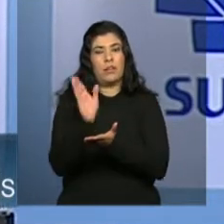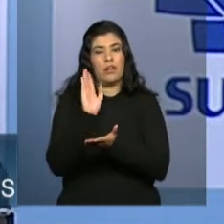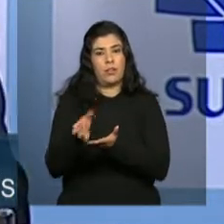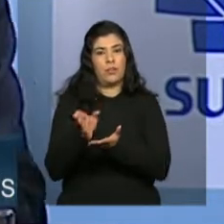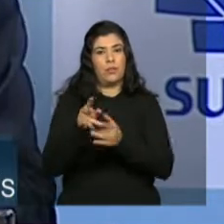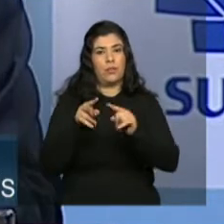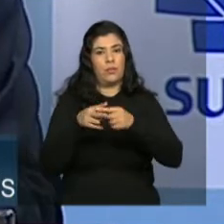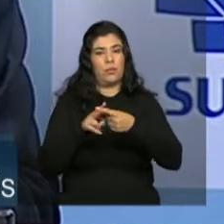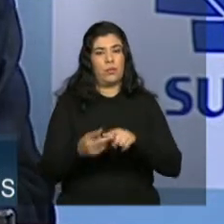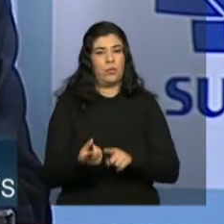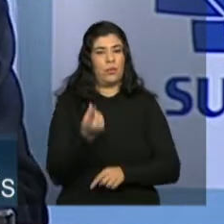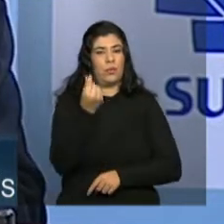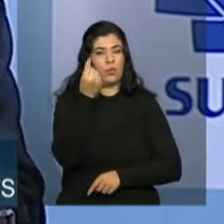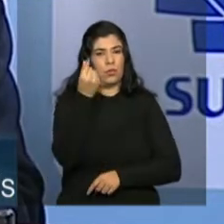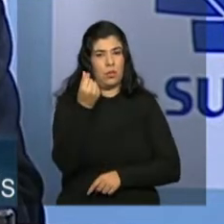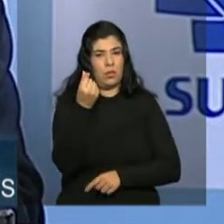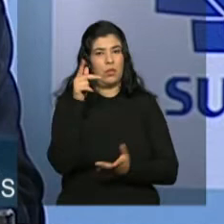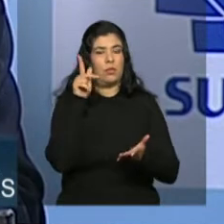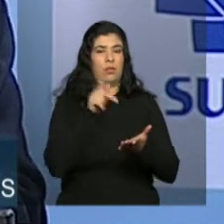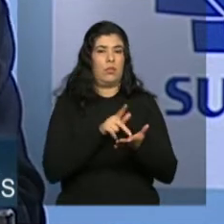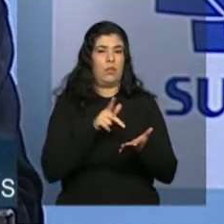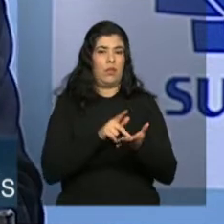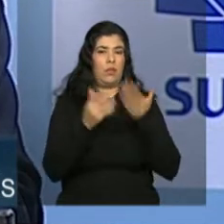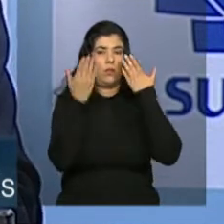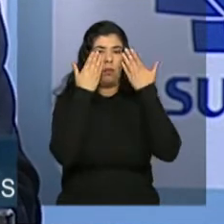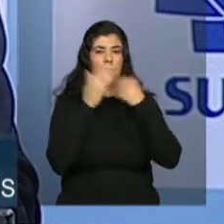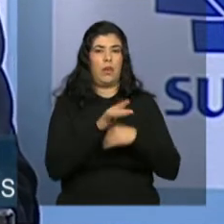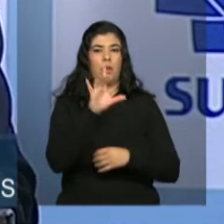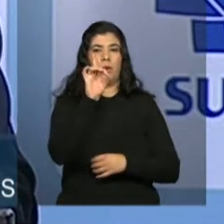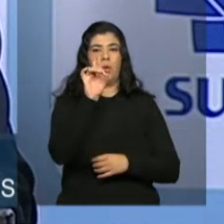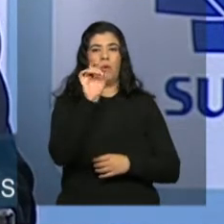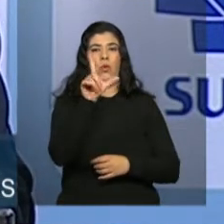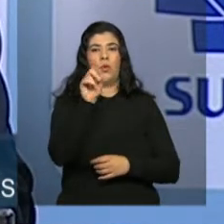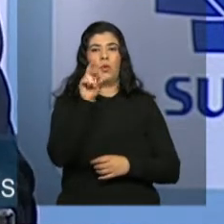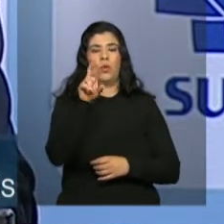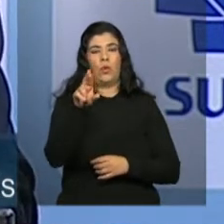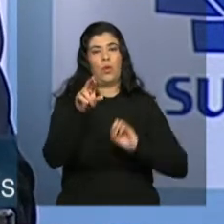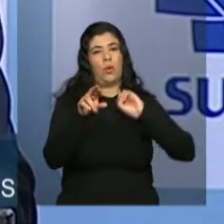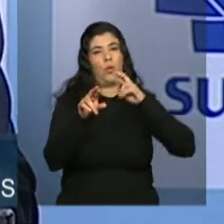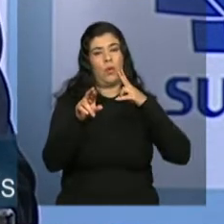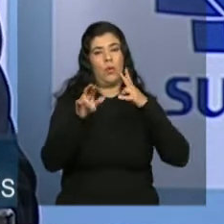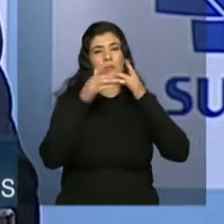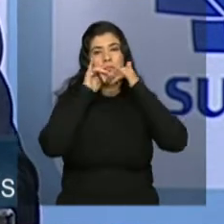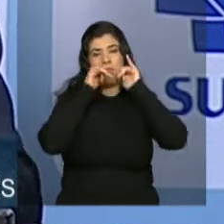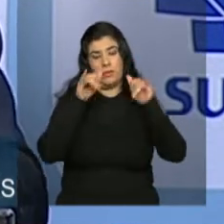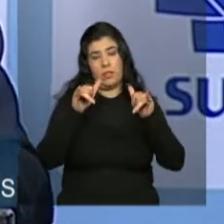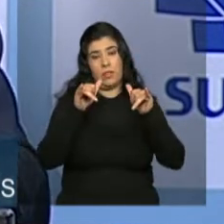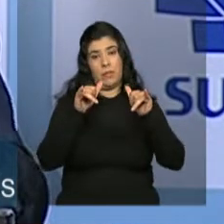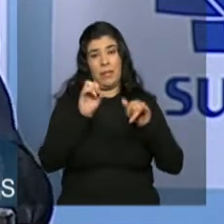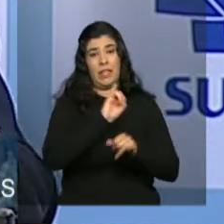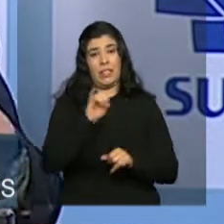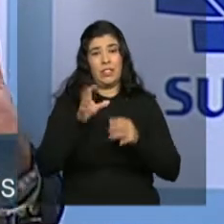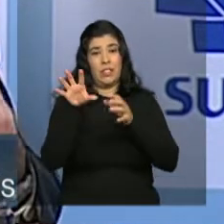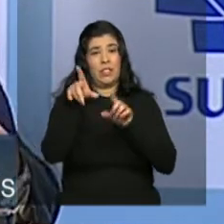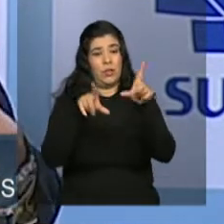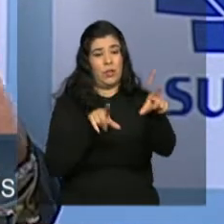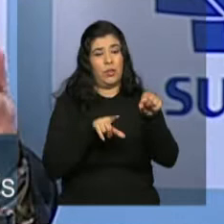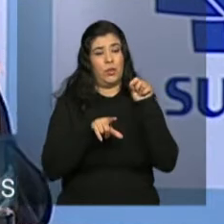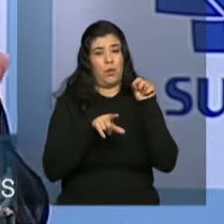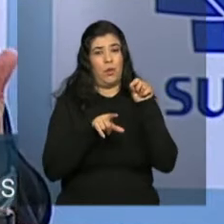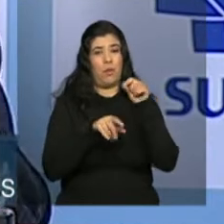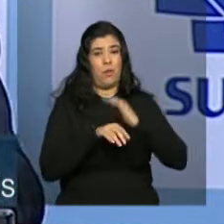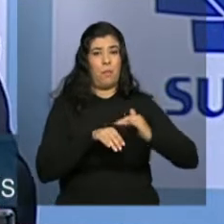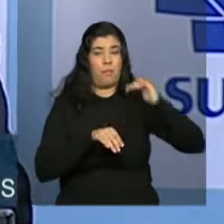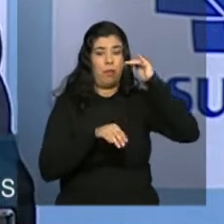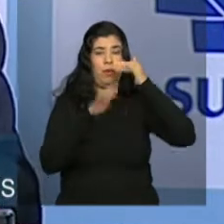esse reajuste do valor referente do dólar ou Do valor referente à energia elétrica o porquê que a gente fizer isso a gente pode gera um